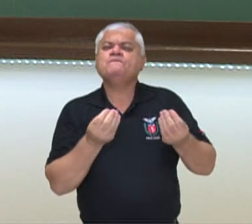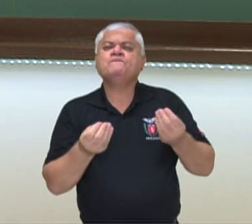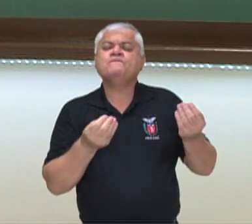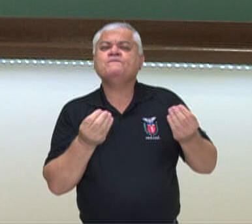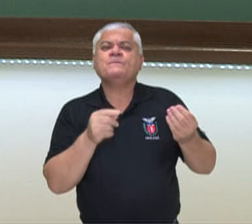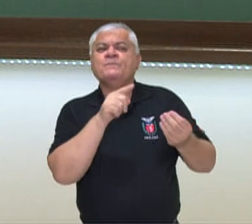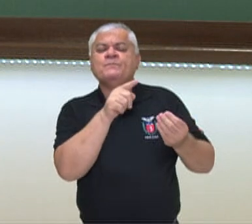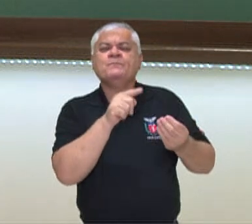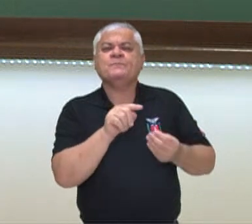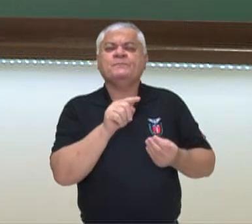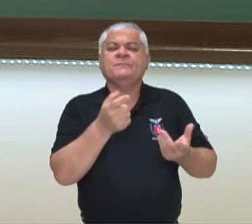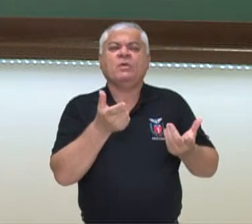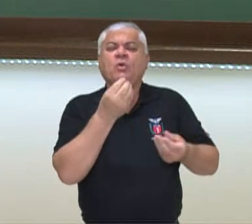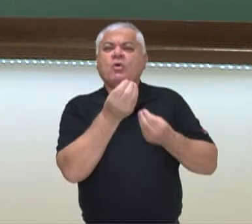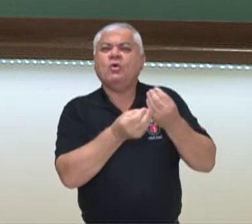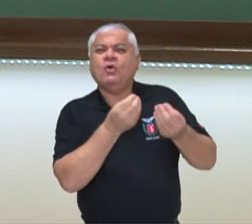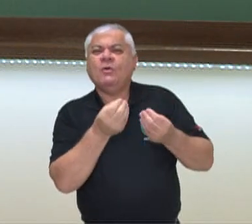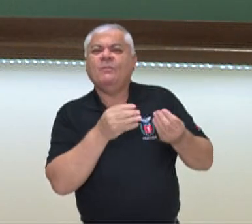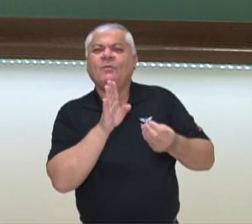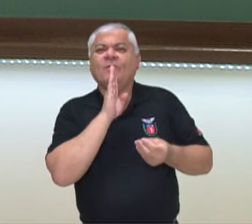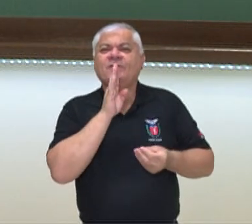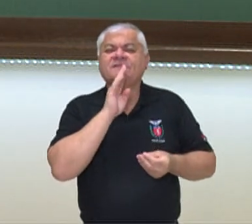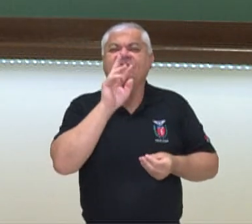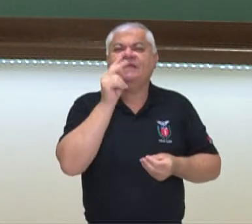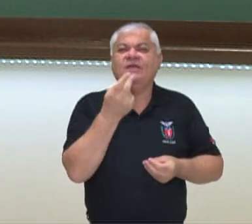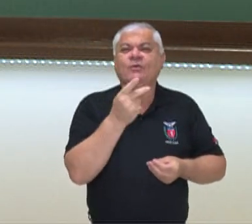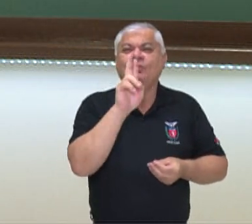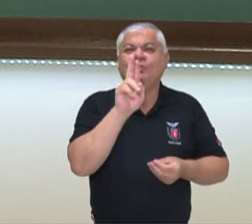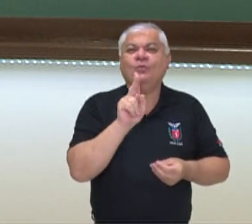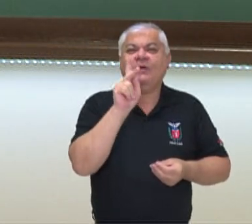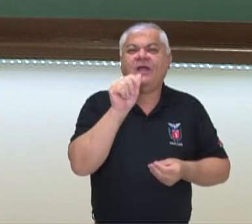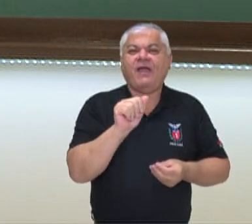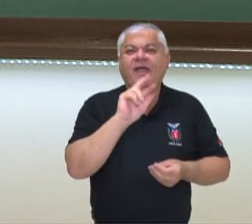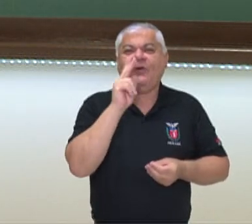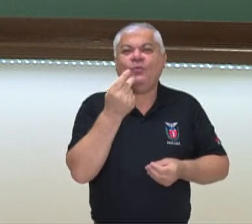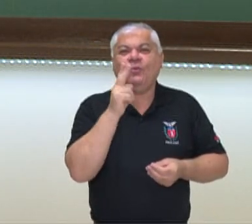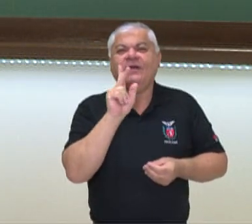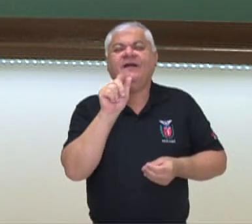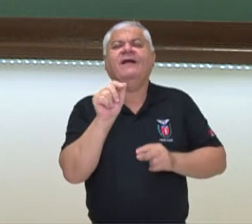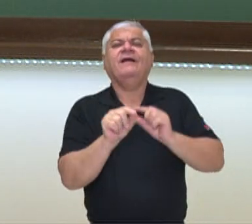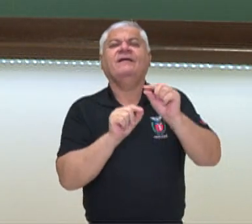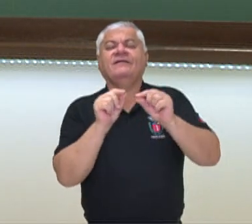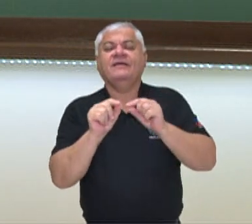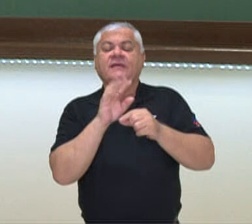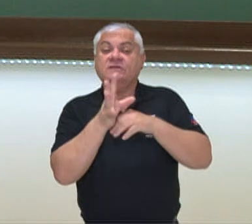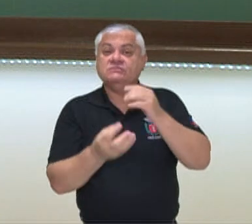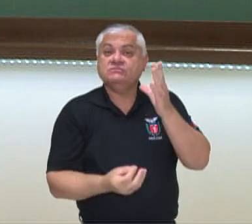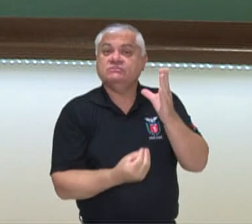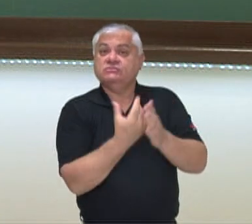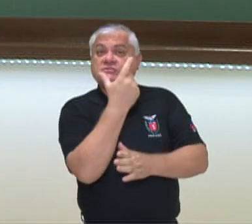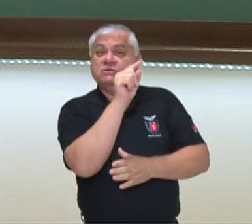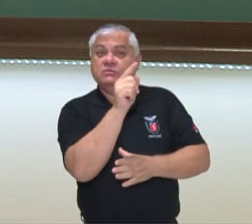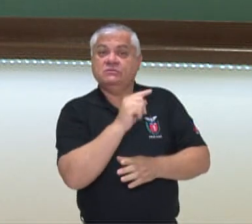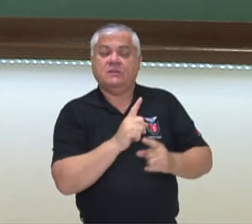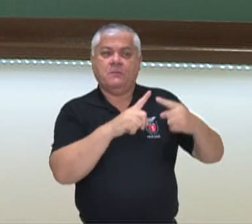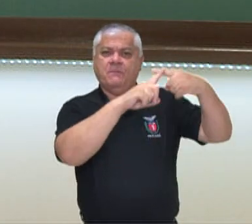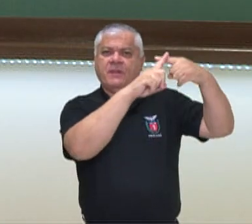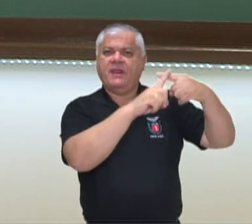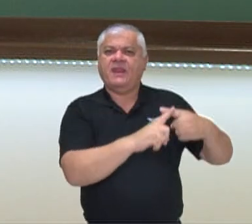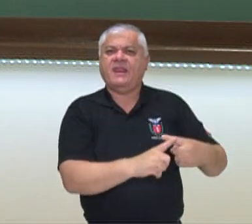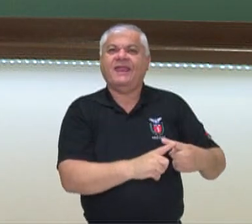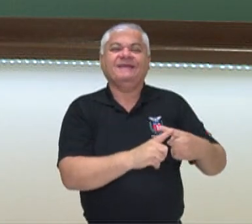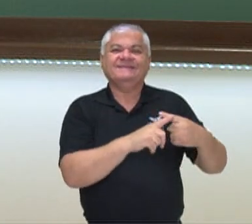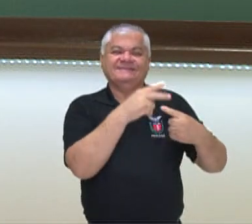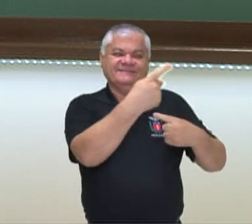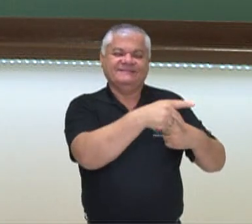fossem mais conhecidas e até manter a cultura, né, houve a criação desses Jogos dos Povos